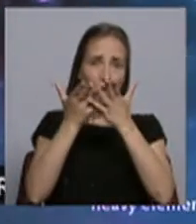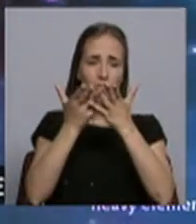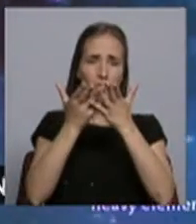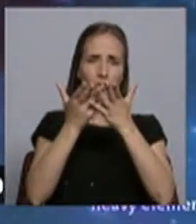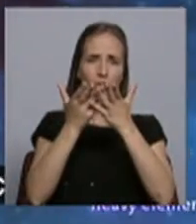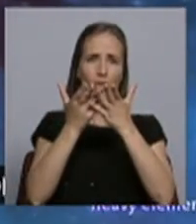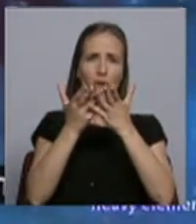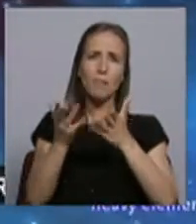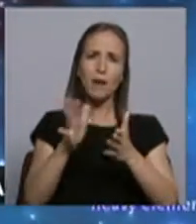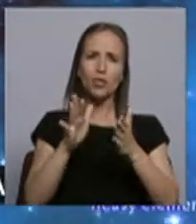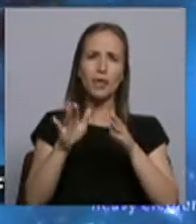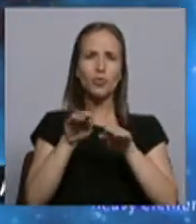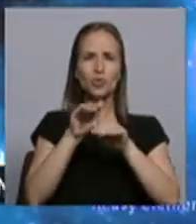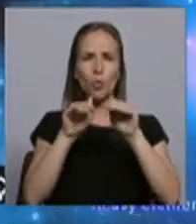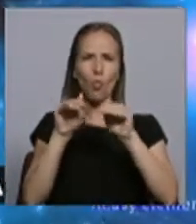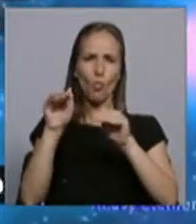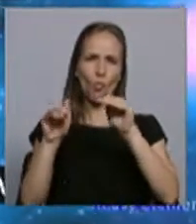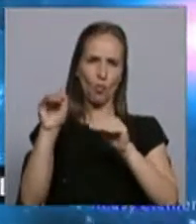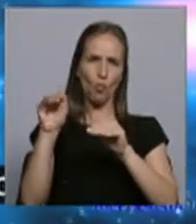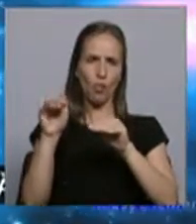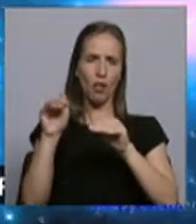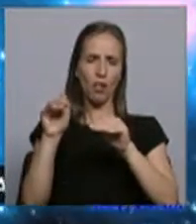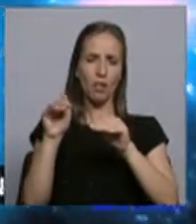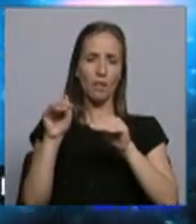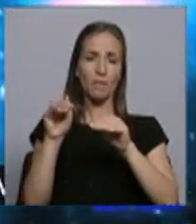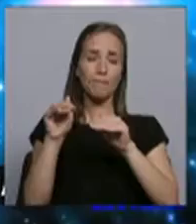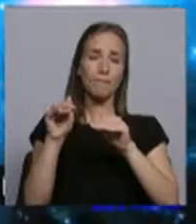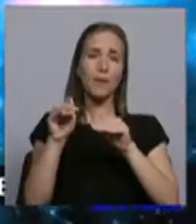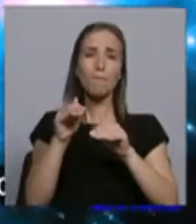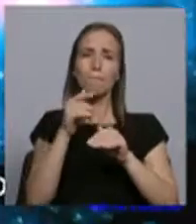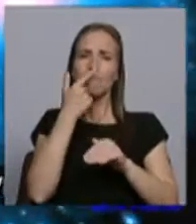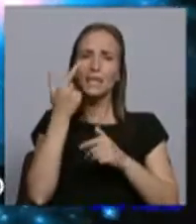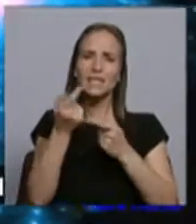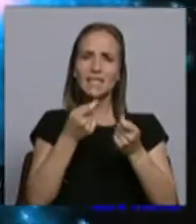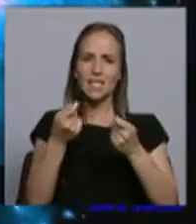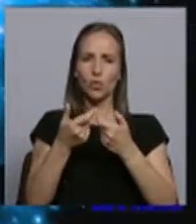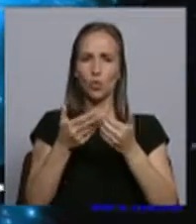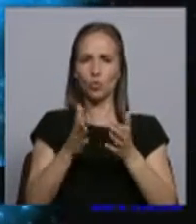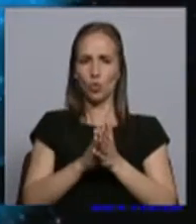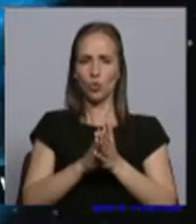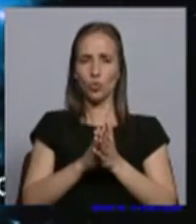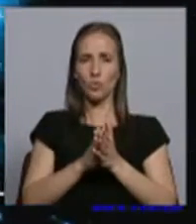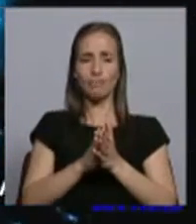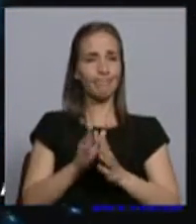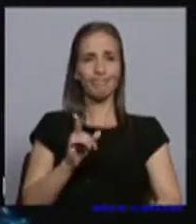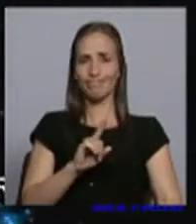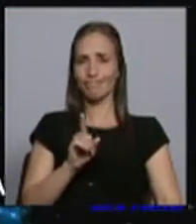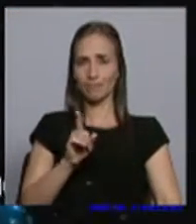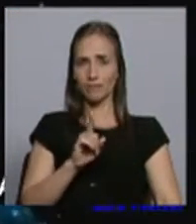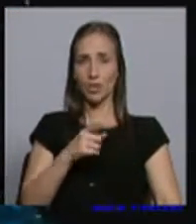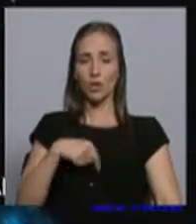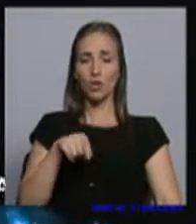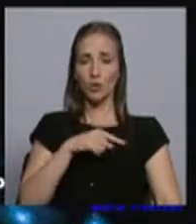ou menos homogéneo. Ele deve ser mais ou menos isotrópico. Ou seja, deve ser parecido em todas as direções. Mas não, à medida que nós vamos tendo